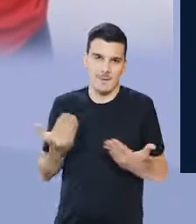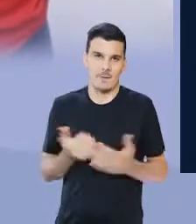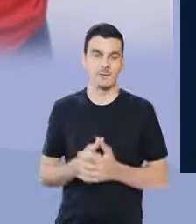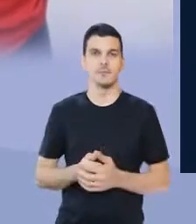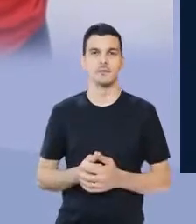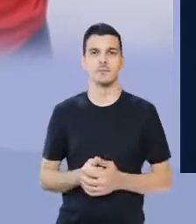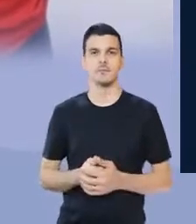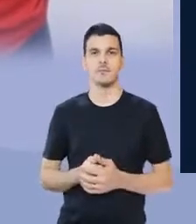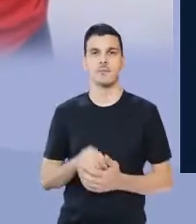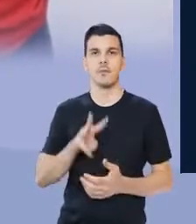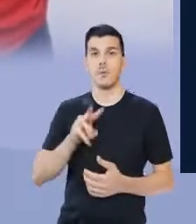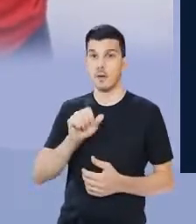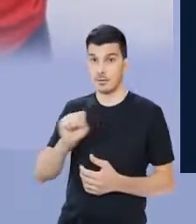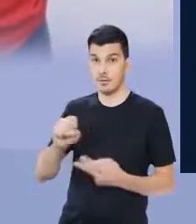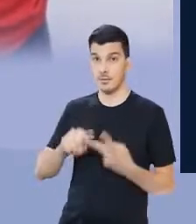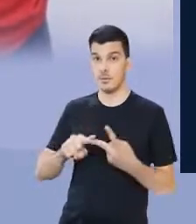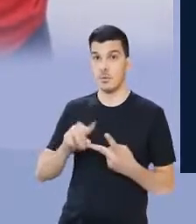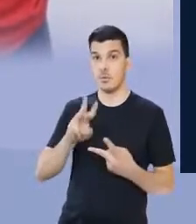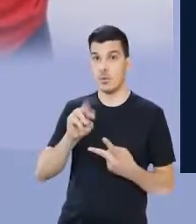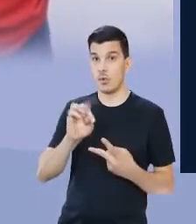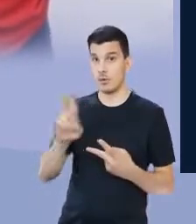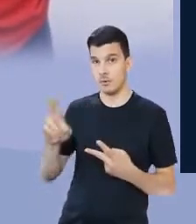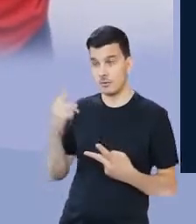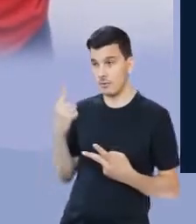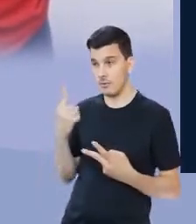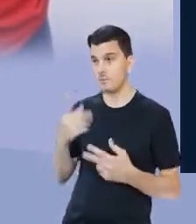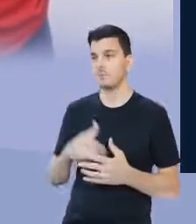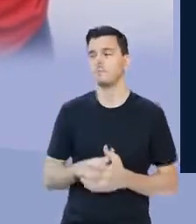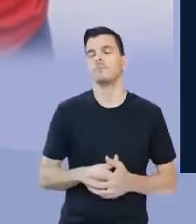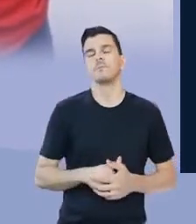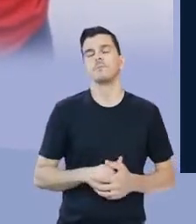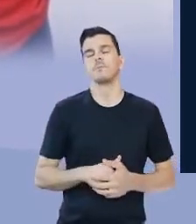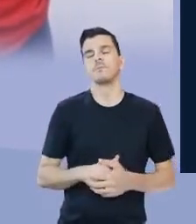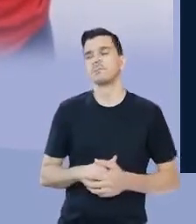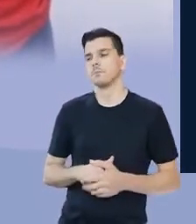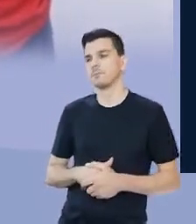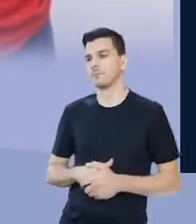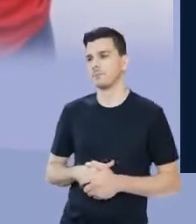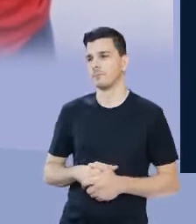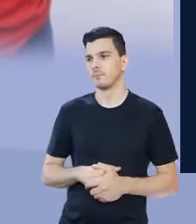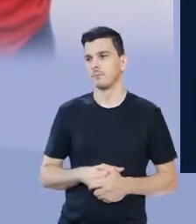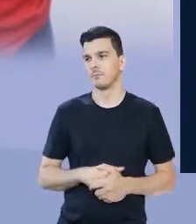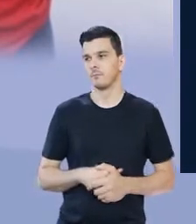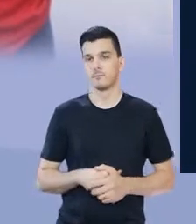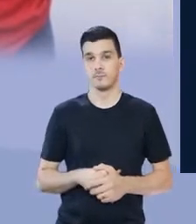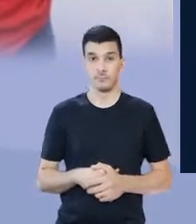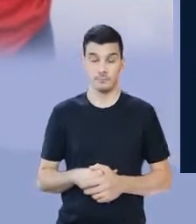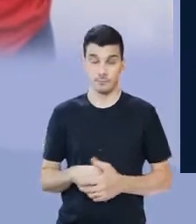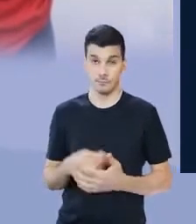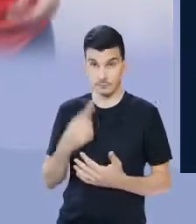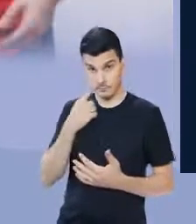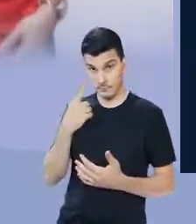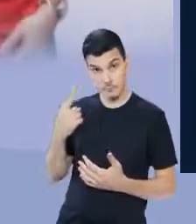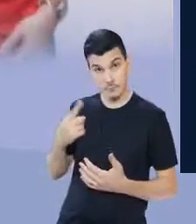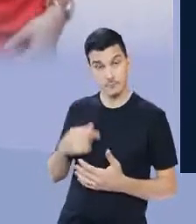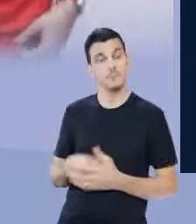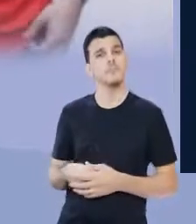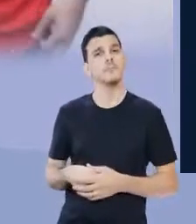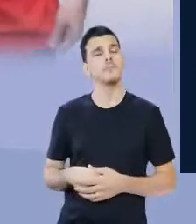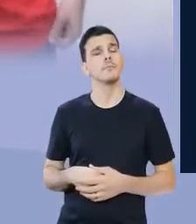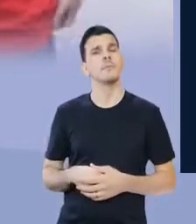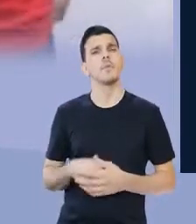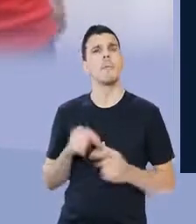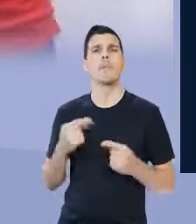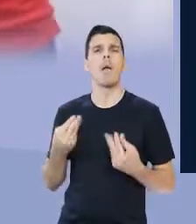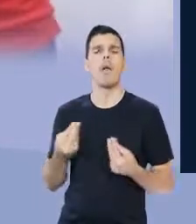were, o verbo to be no singular ou no plural, mais verbo no ing. Mas para que serve esse negócio de passado